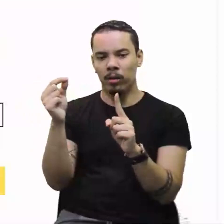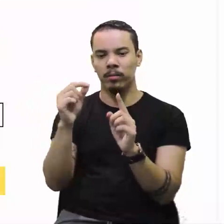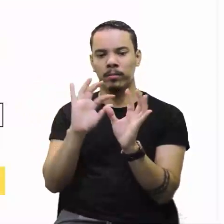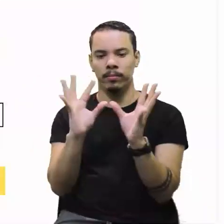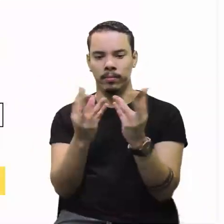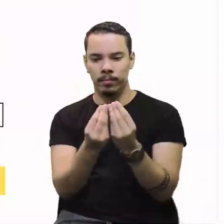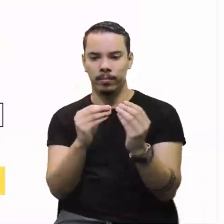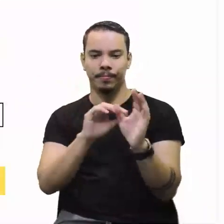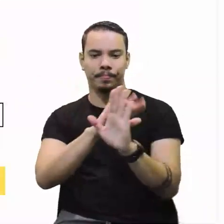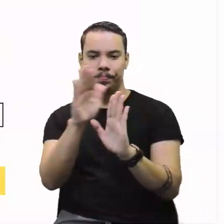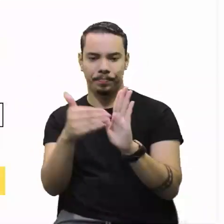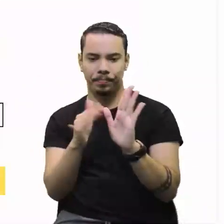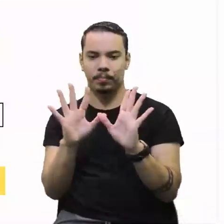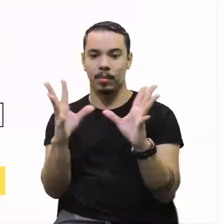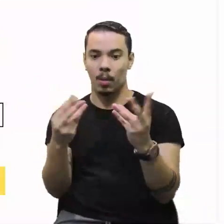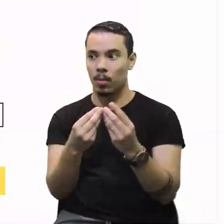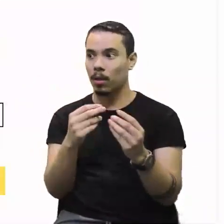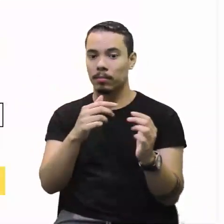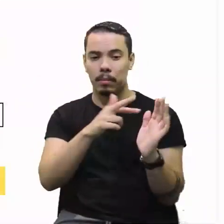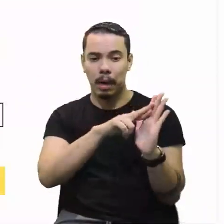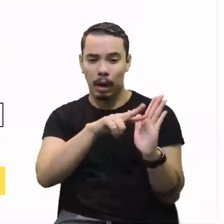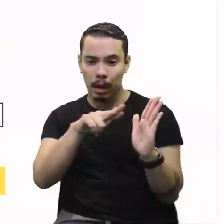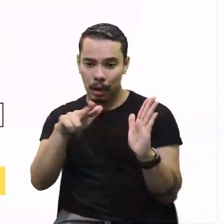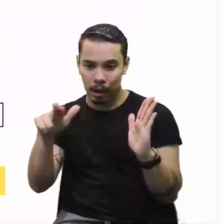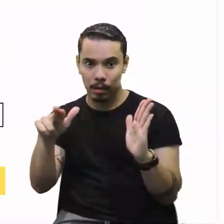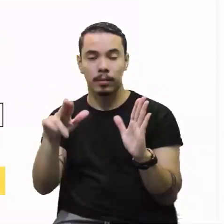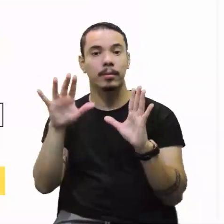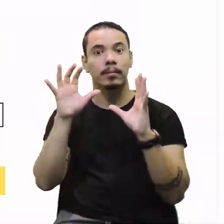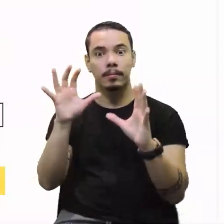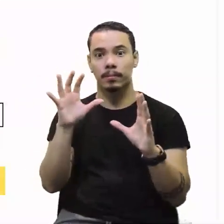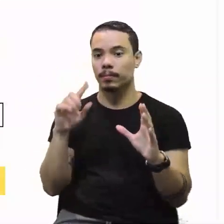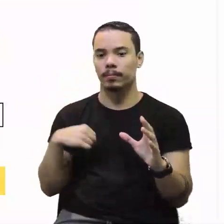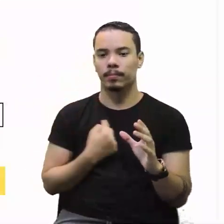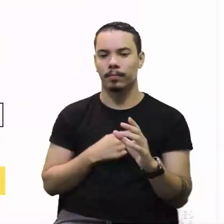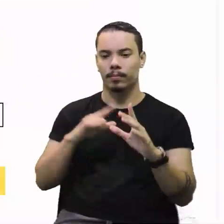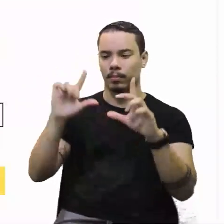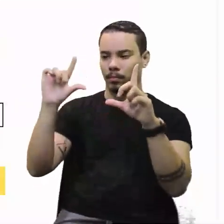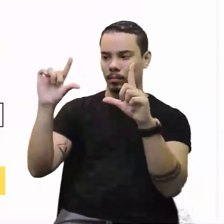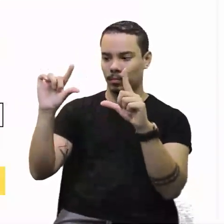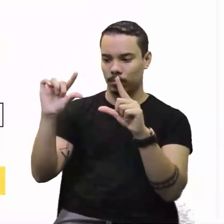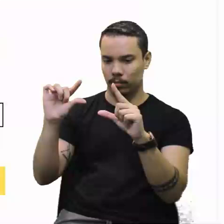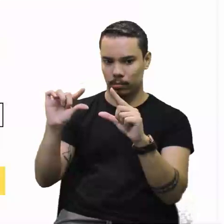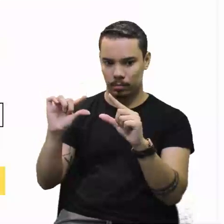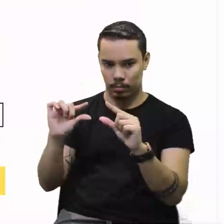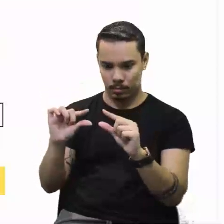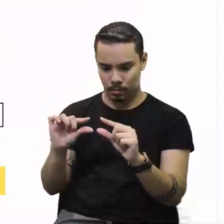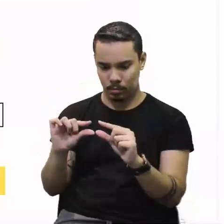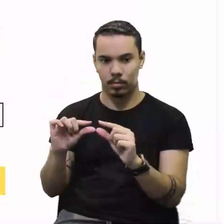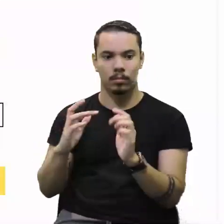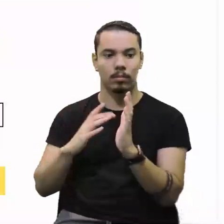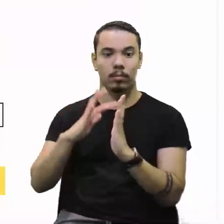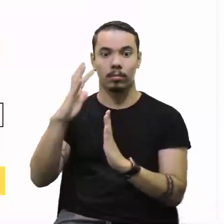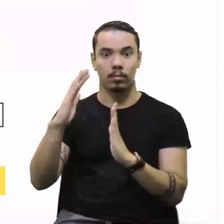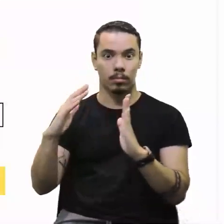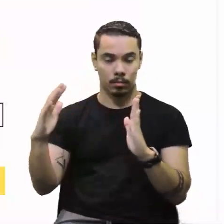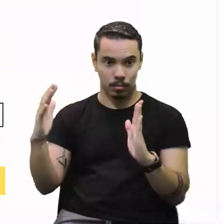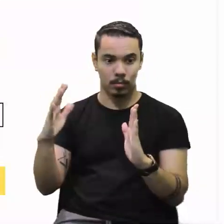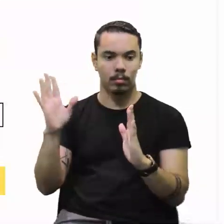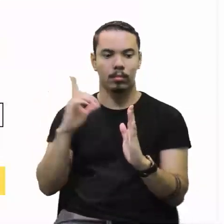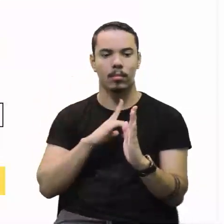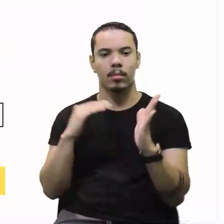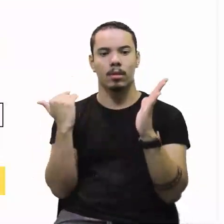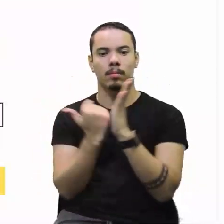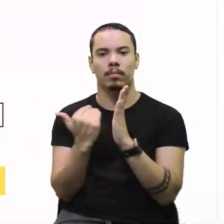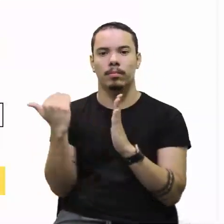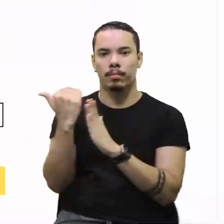moléculas, etc. Né? Em compensação, o que é que nós temos? Diminuindo o comprimento de onda, nós aumentamos